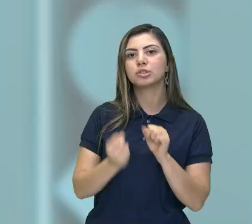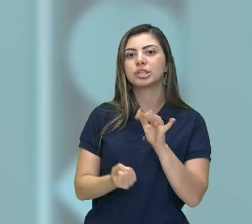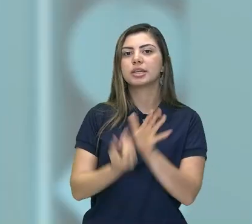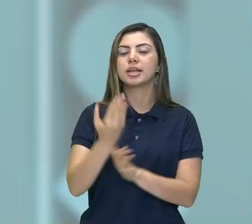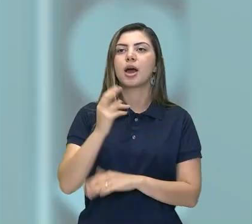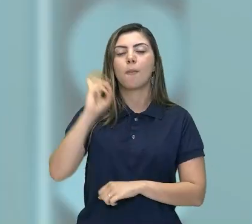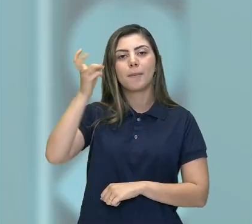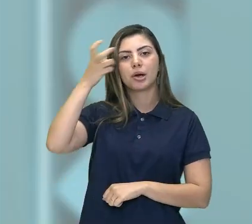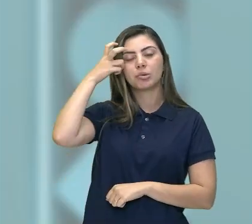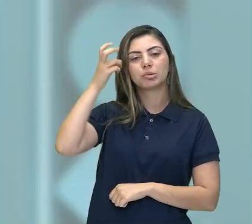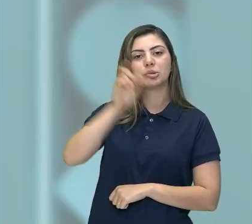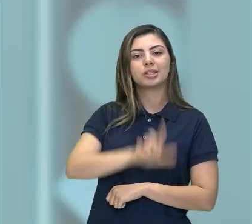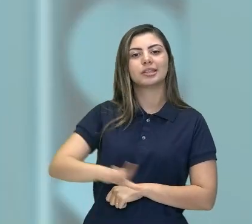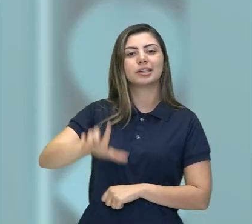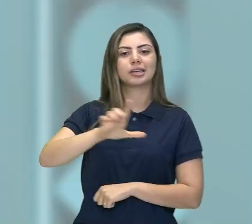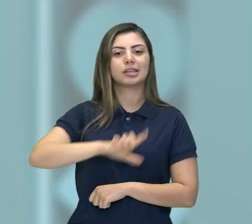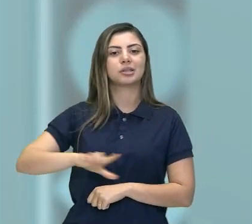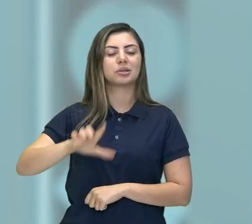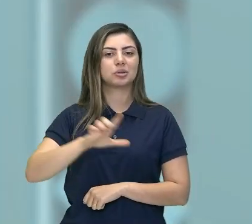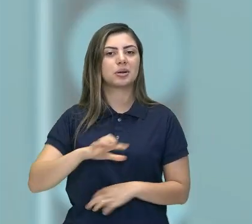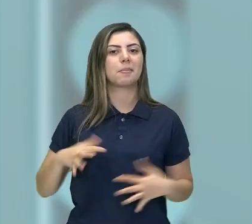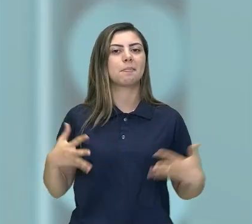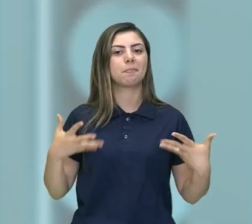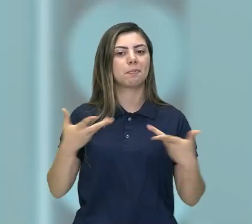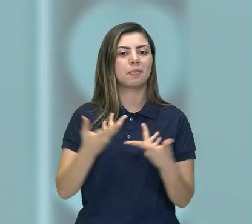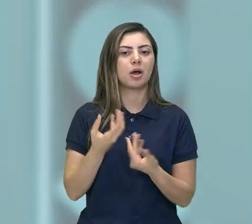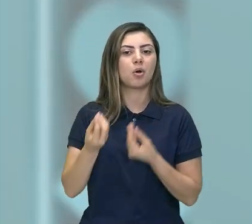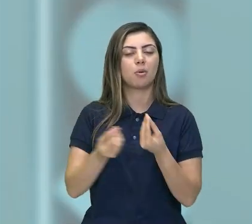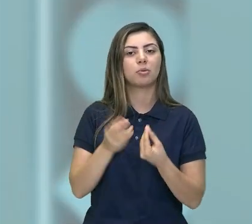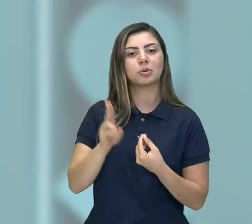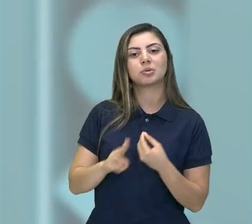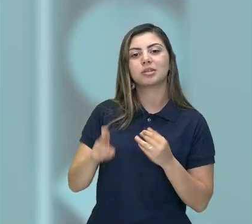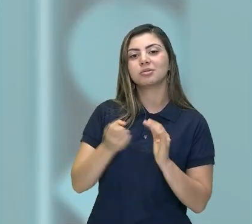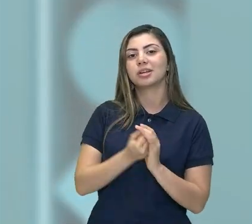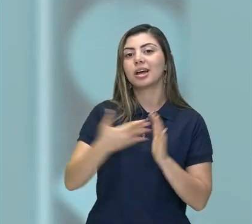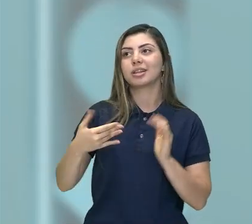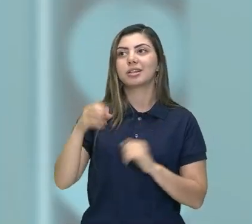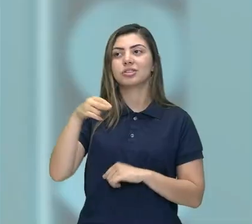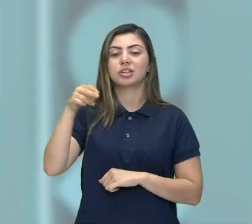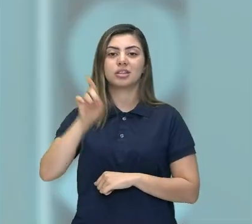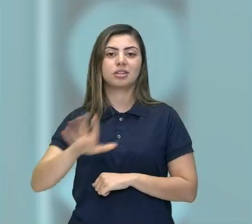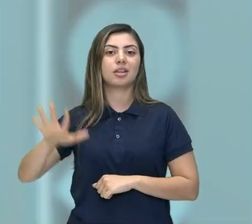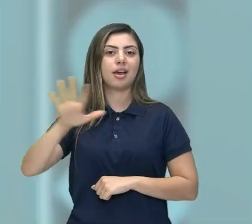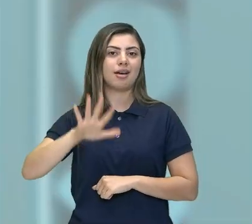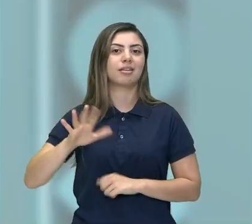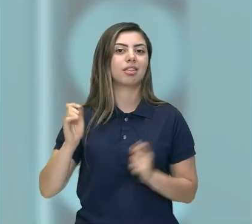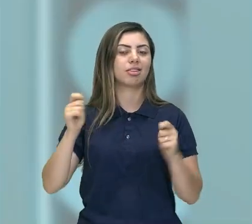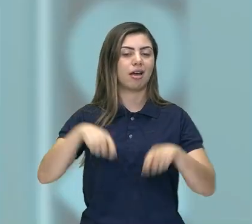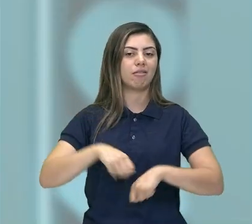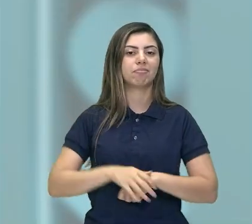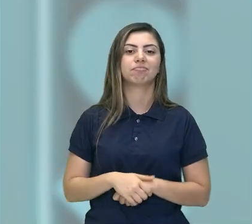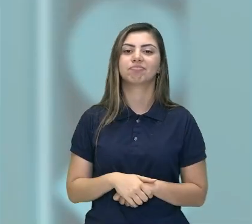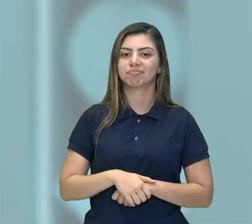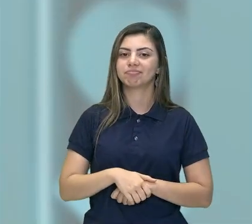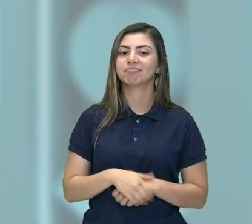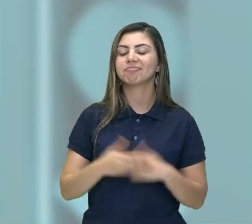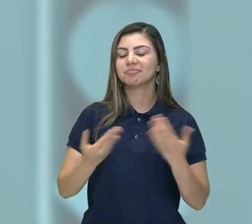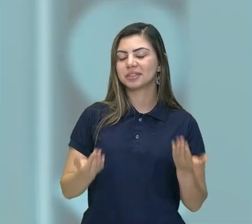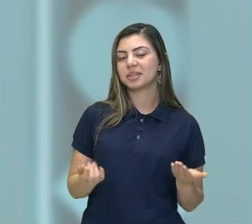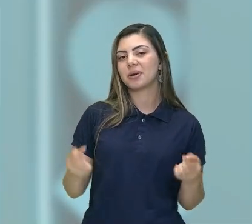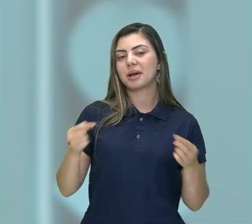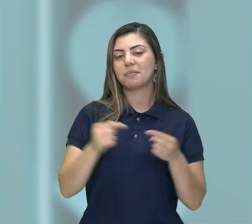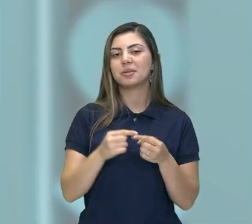uma literatura refinada, requintada a partir de elementos da região nordestina, ok? Então, isso que significa o